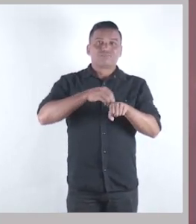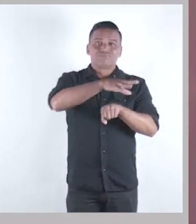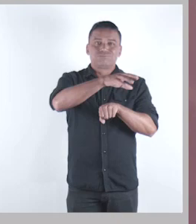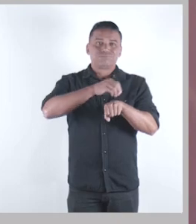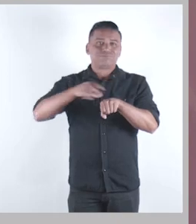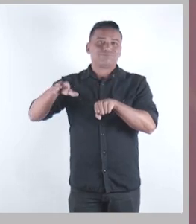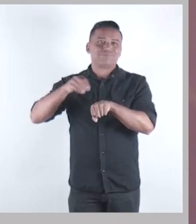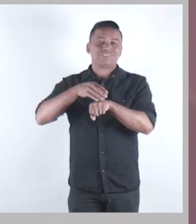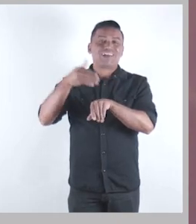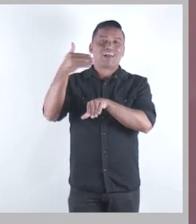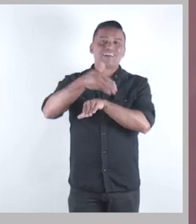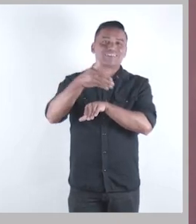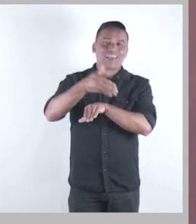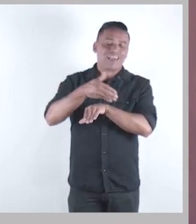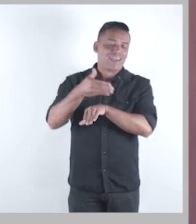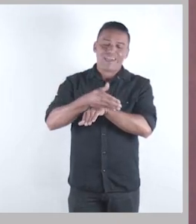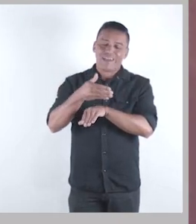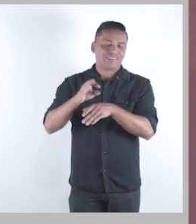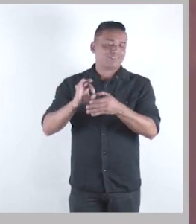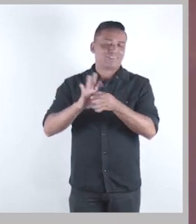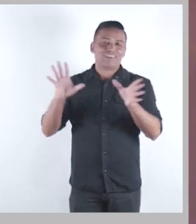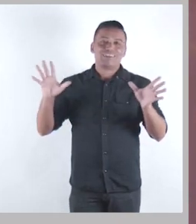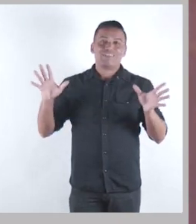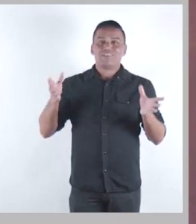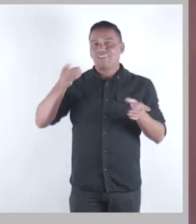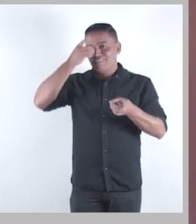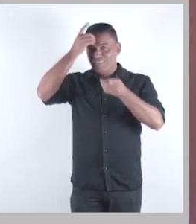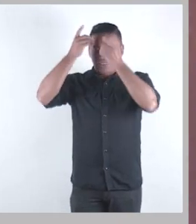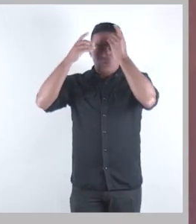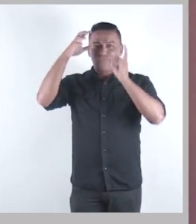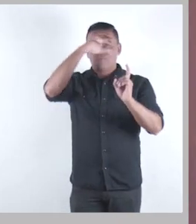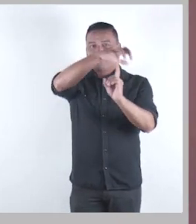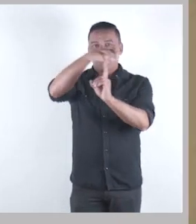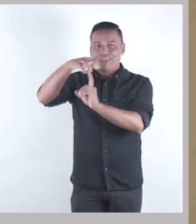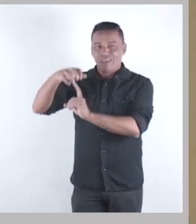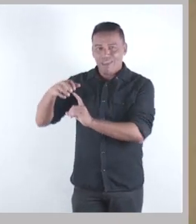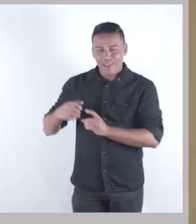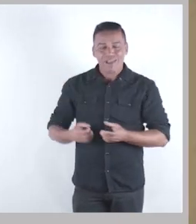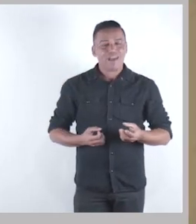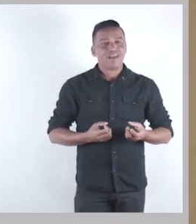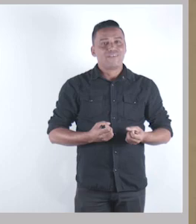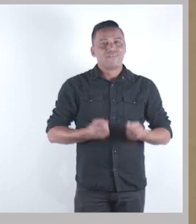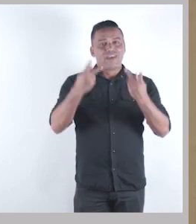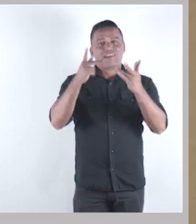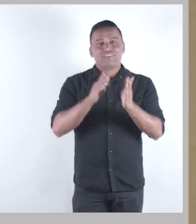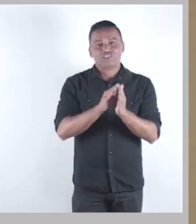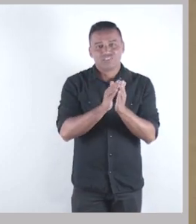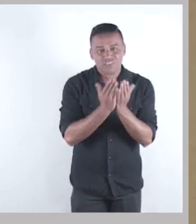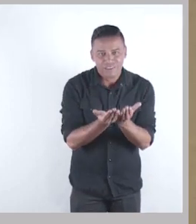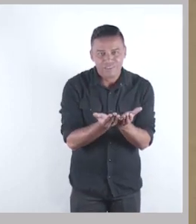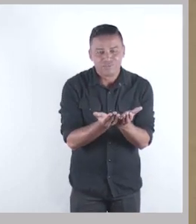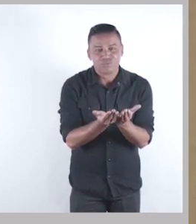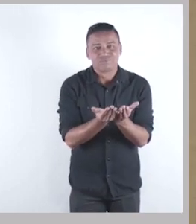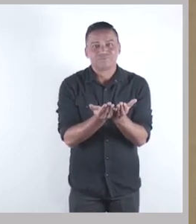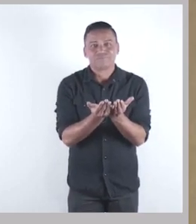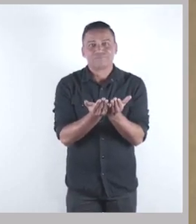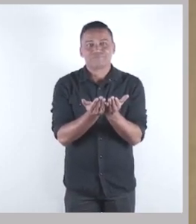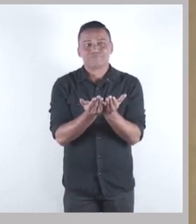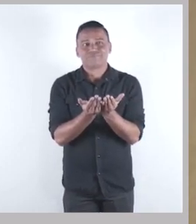mais acessível. E inventamos a Feira de Leitura, né, que trabalhamos mais com as escolas. É um